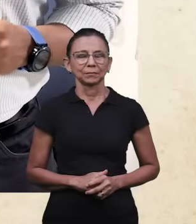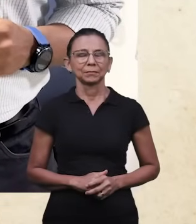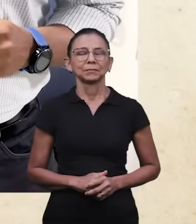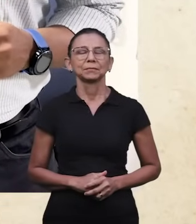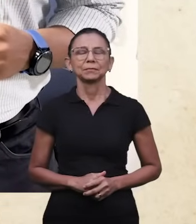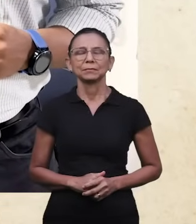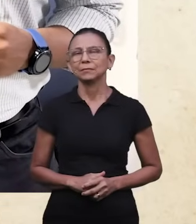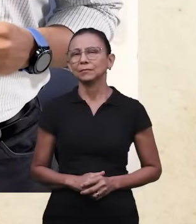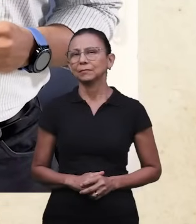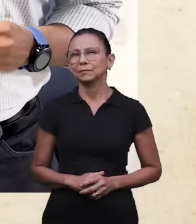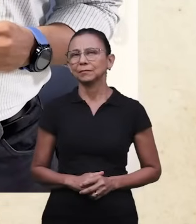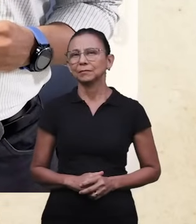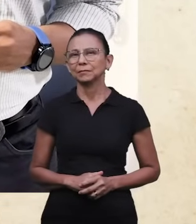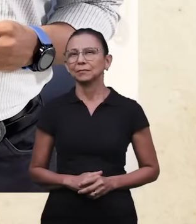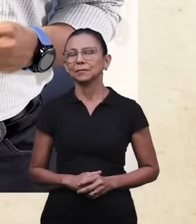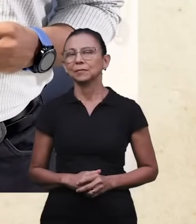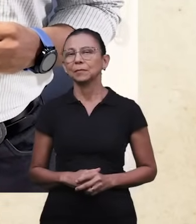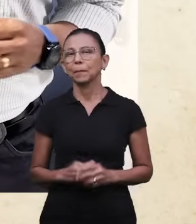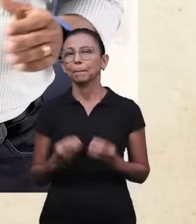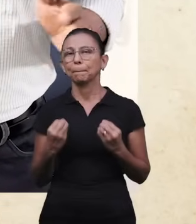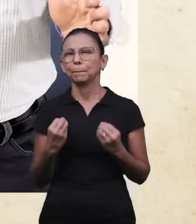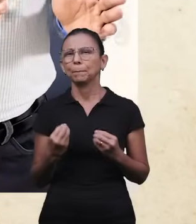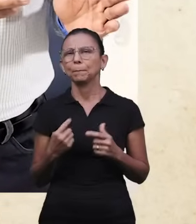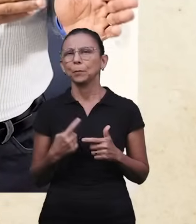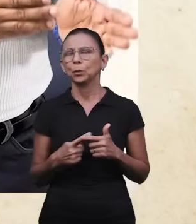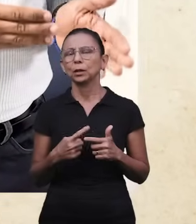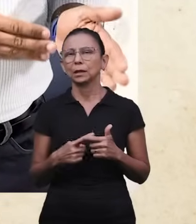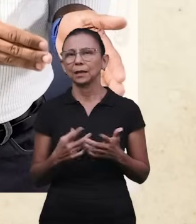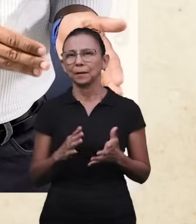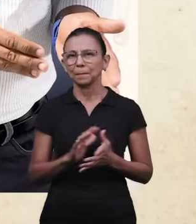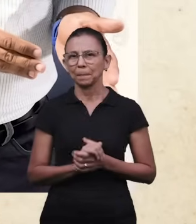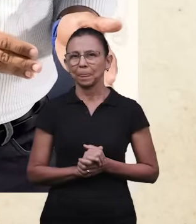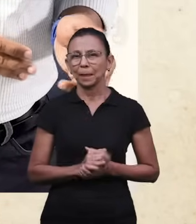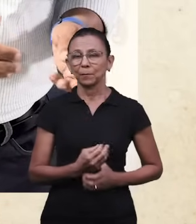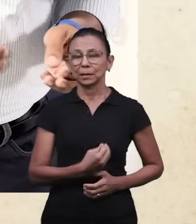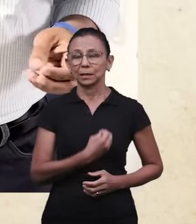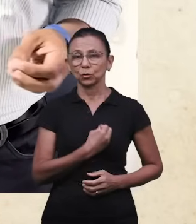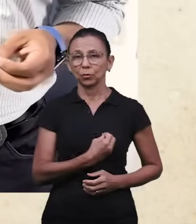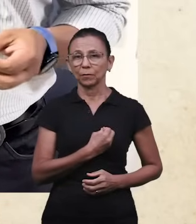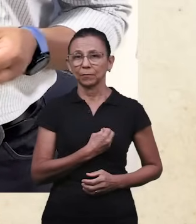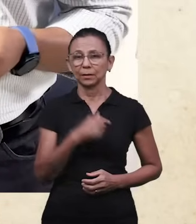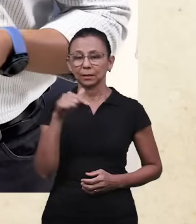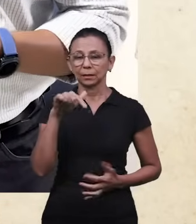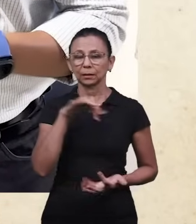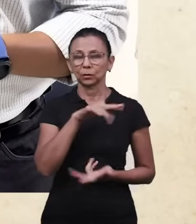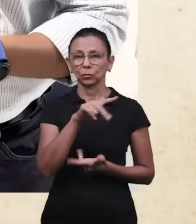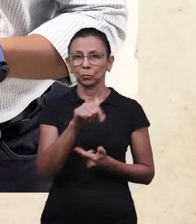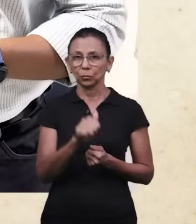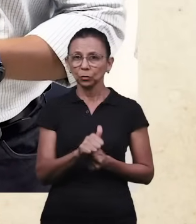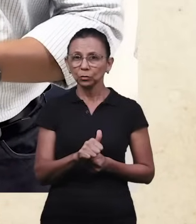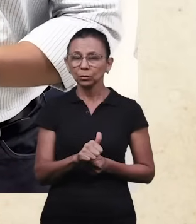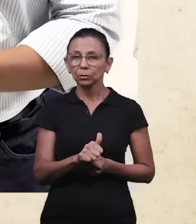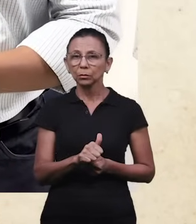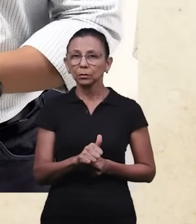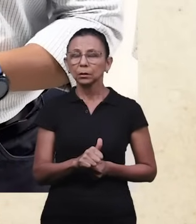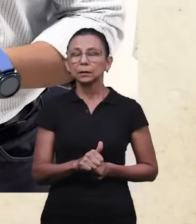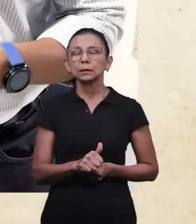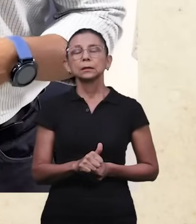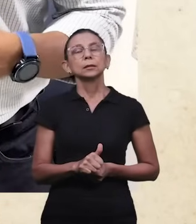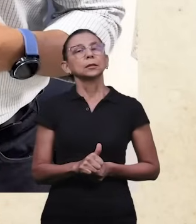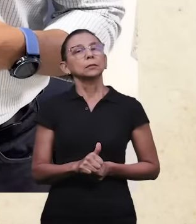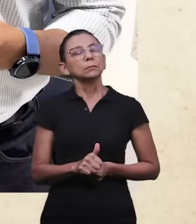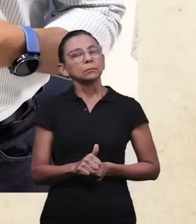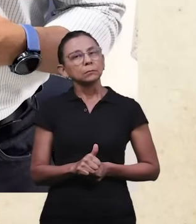Você vai ver que esse mandamento ele é confirmado, ele é do Velho Testamento, mas ele é confirmado no Novo